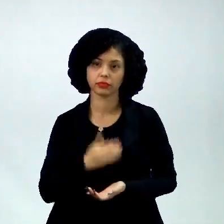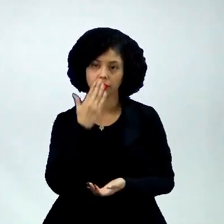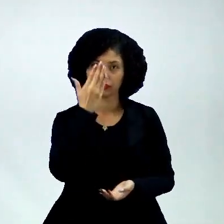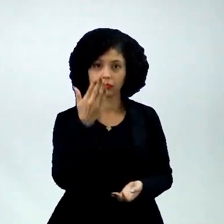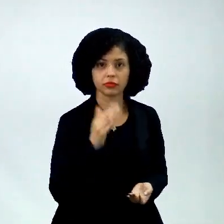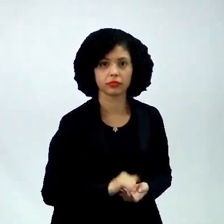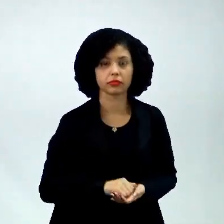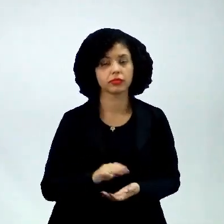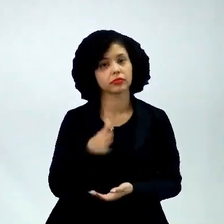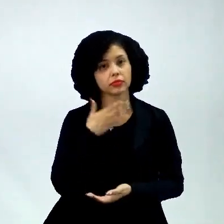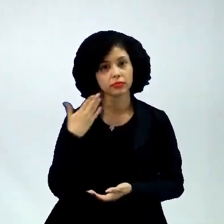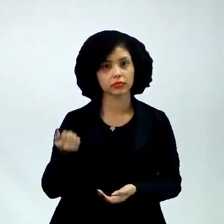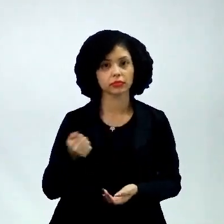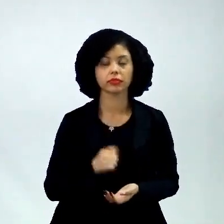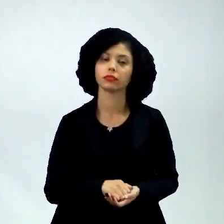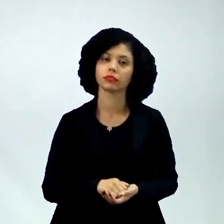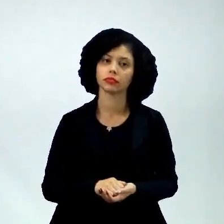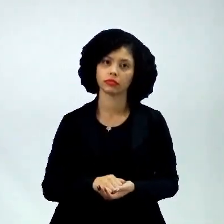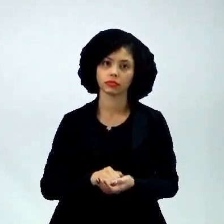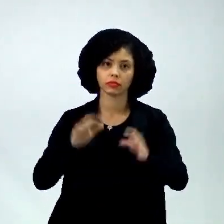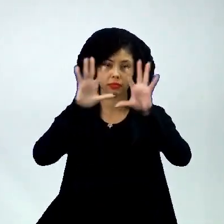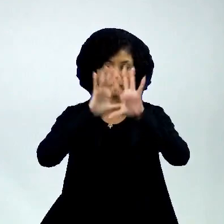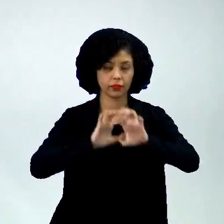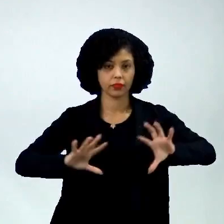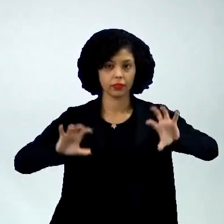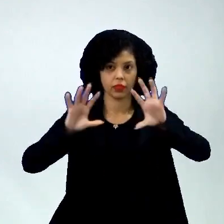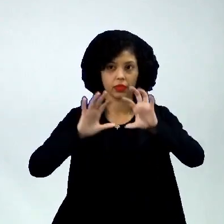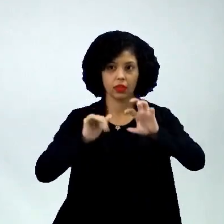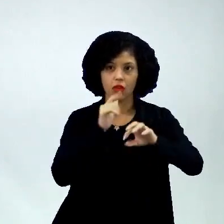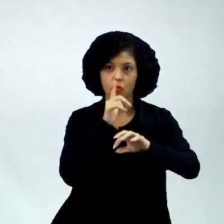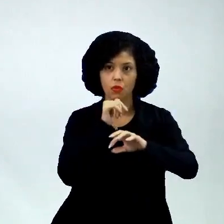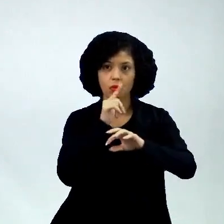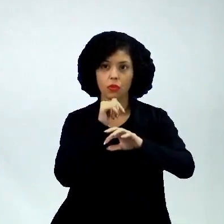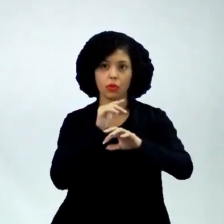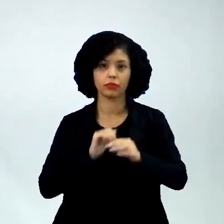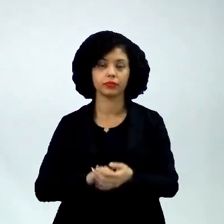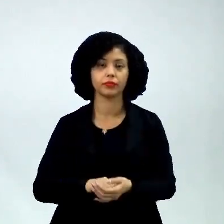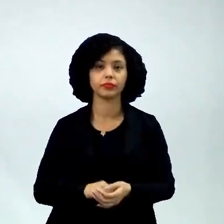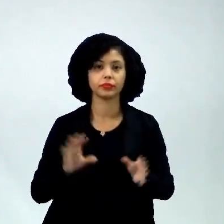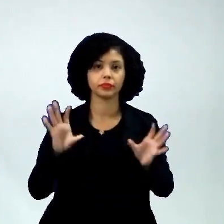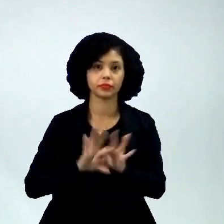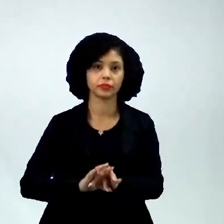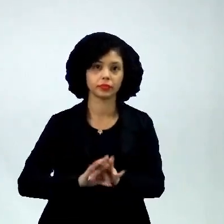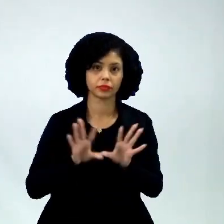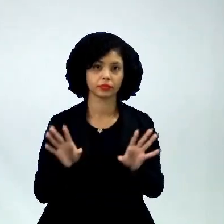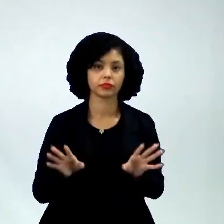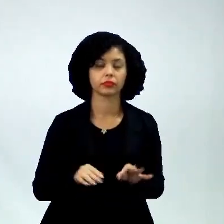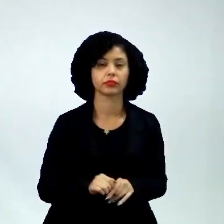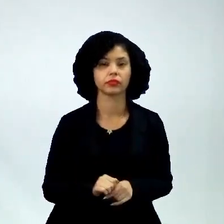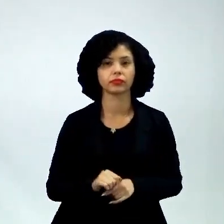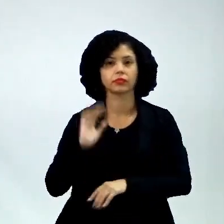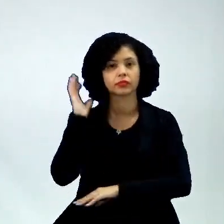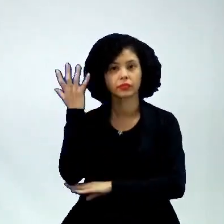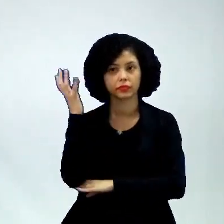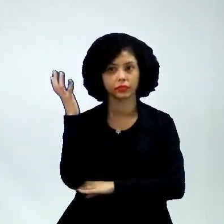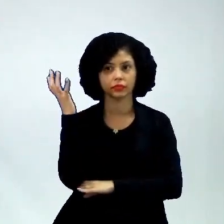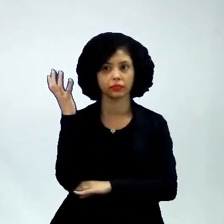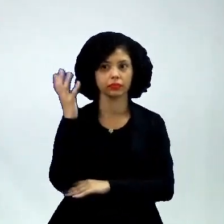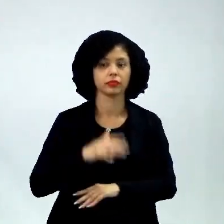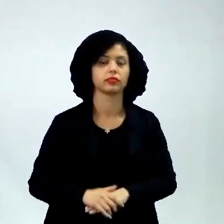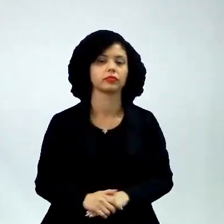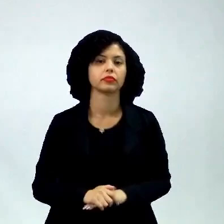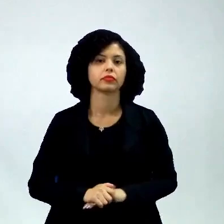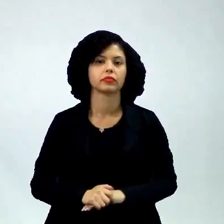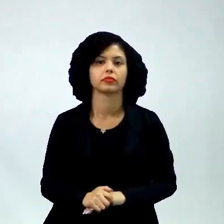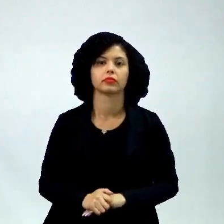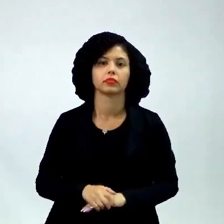para vocês entenderem melhor, essa evapotranspiração é a água, que ela é liberada pelas árvores, pelo topo das